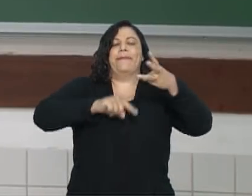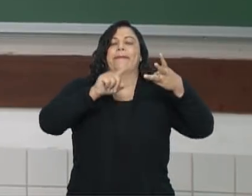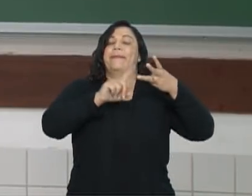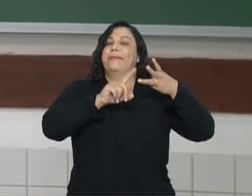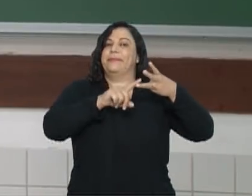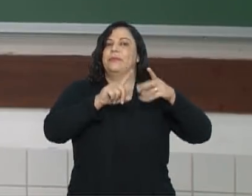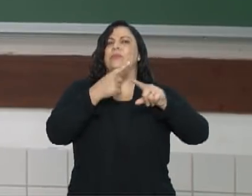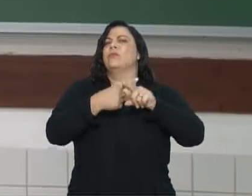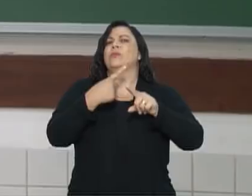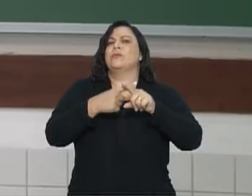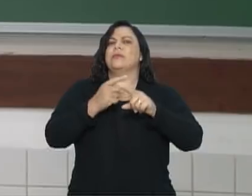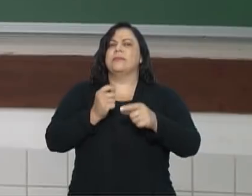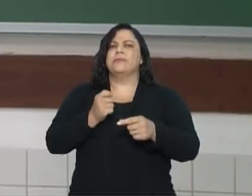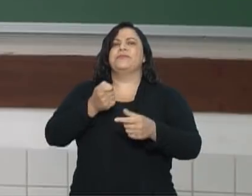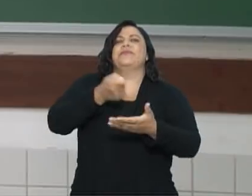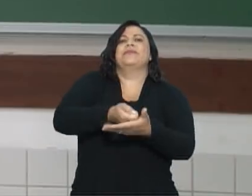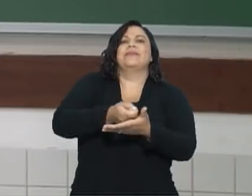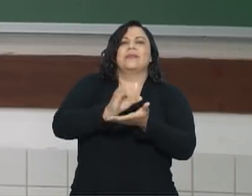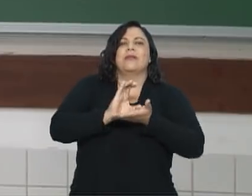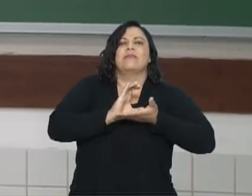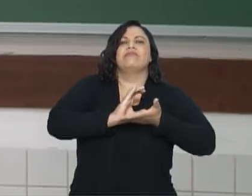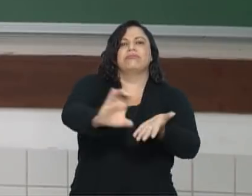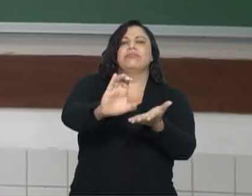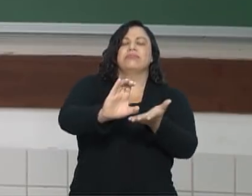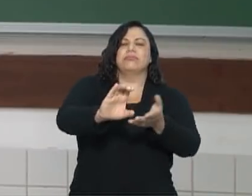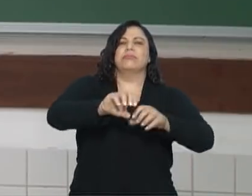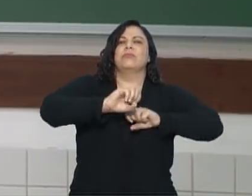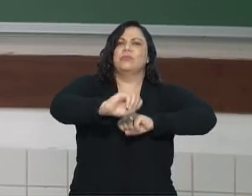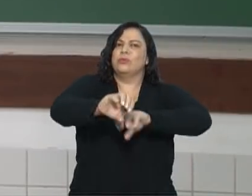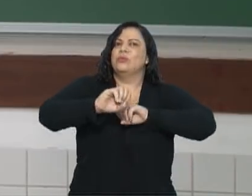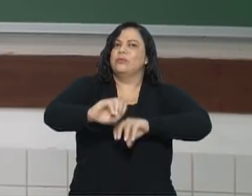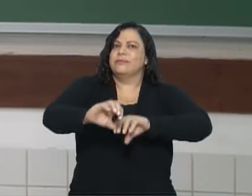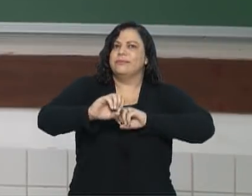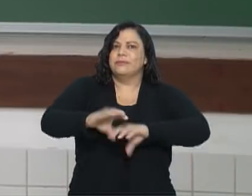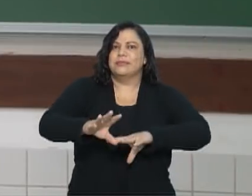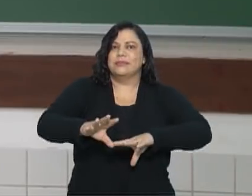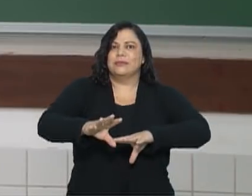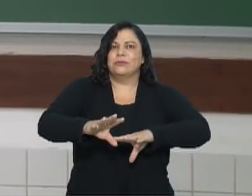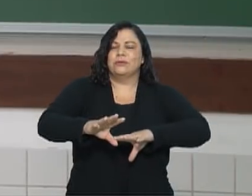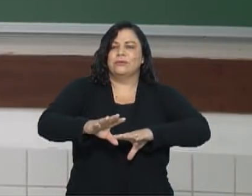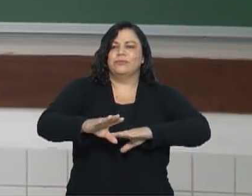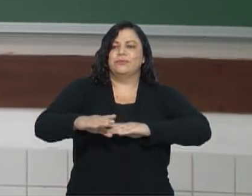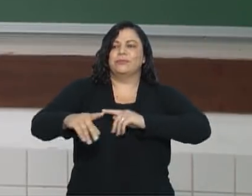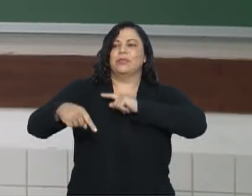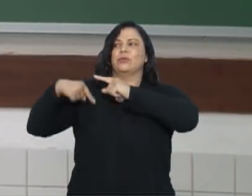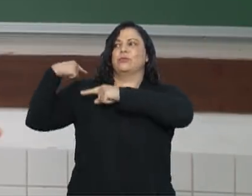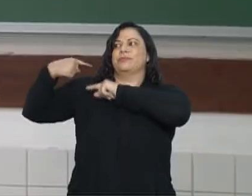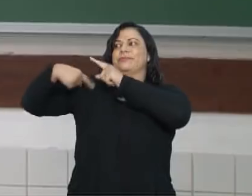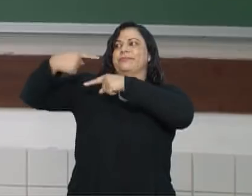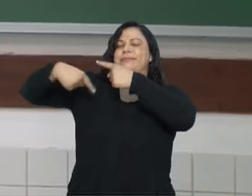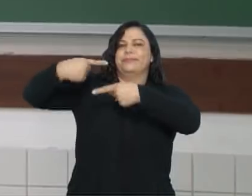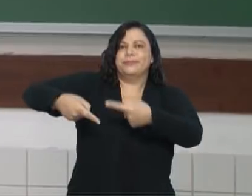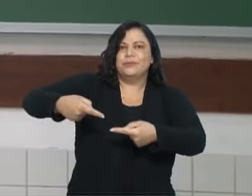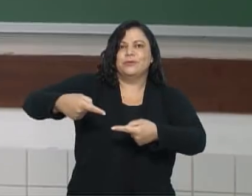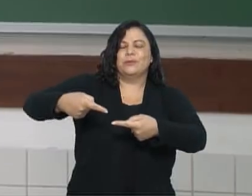ensino e passou uma geração e meia, eles já